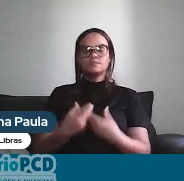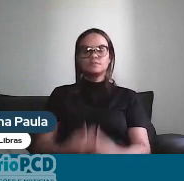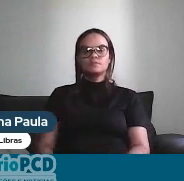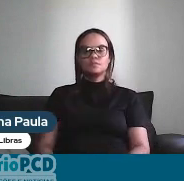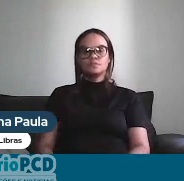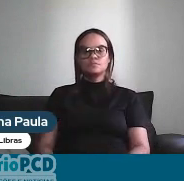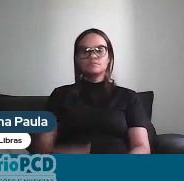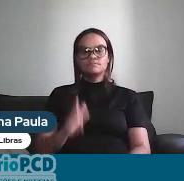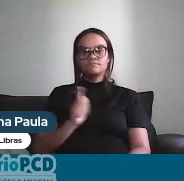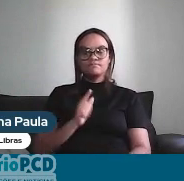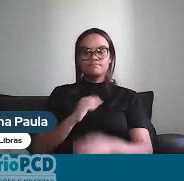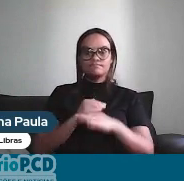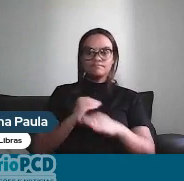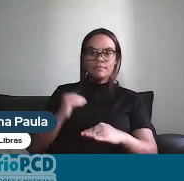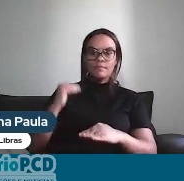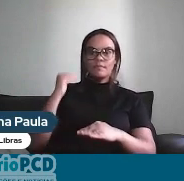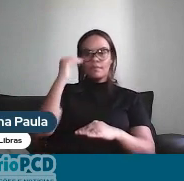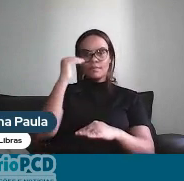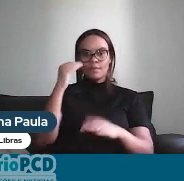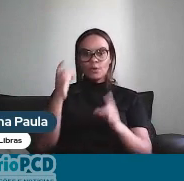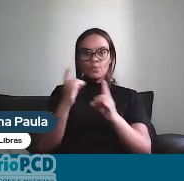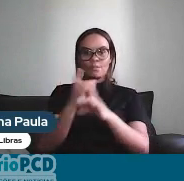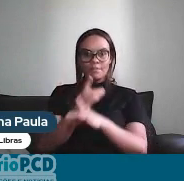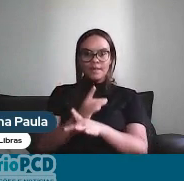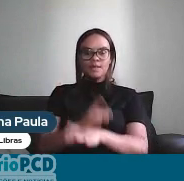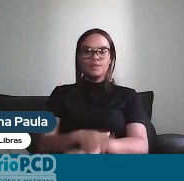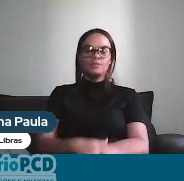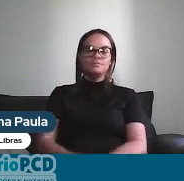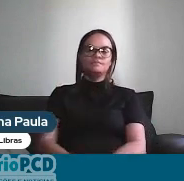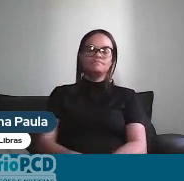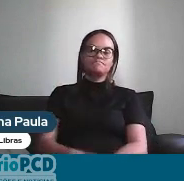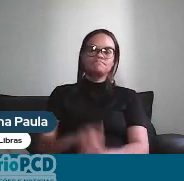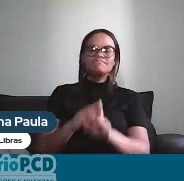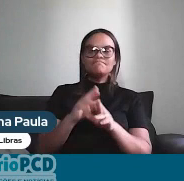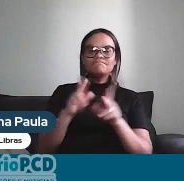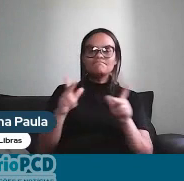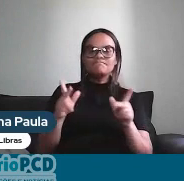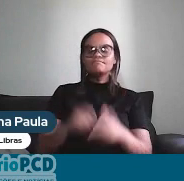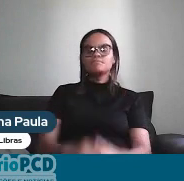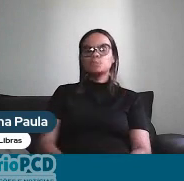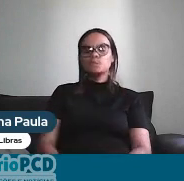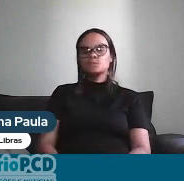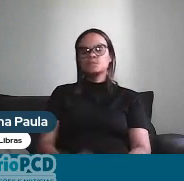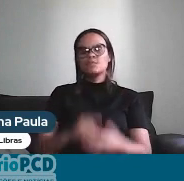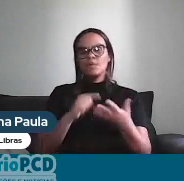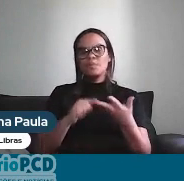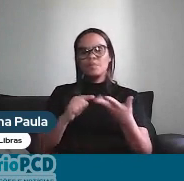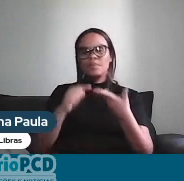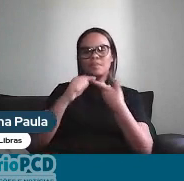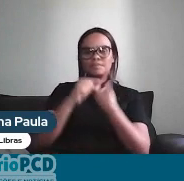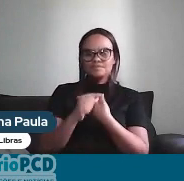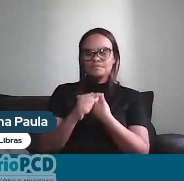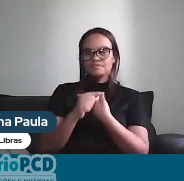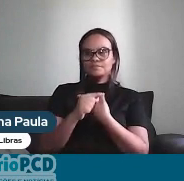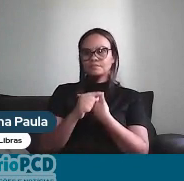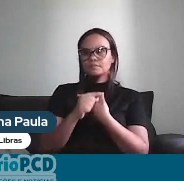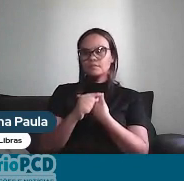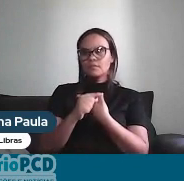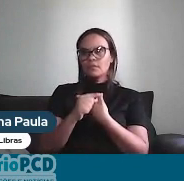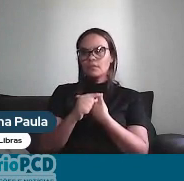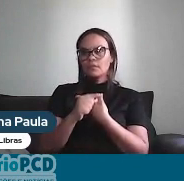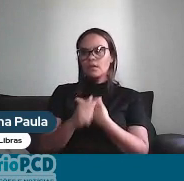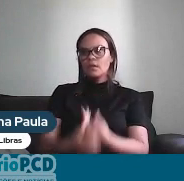que têm o nível superior completo. Elas têm uma diferença de vários